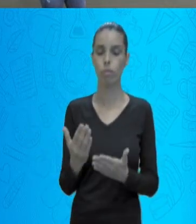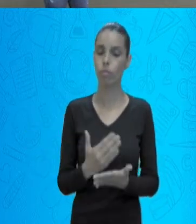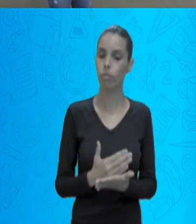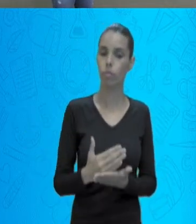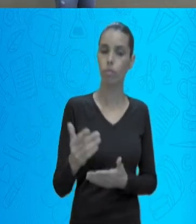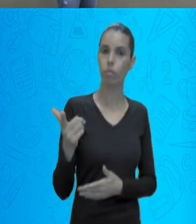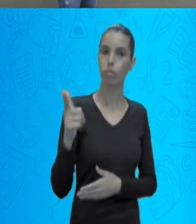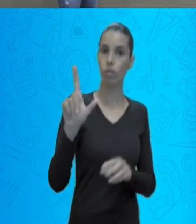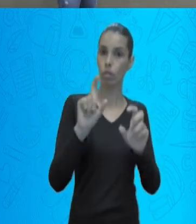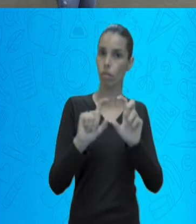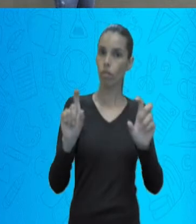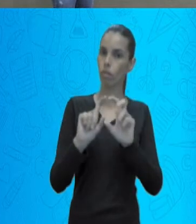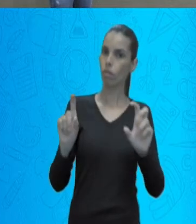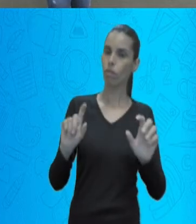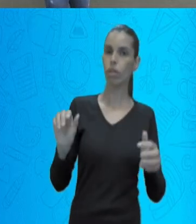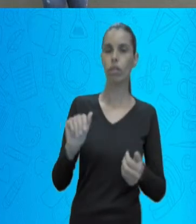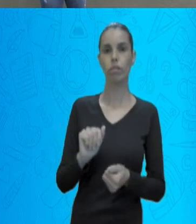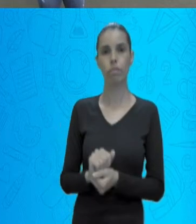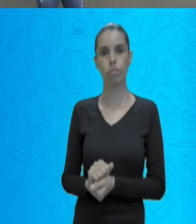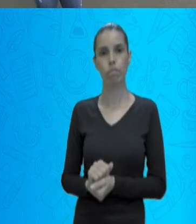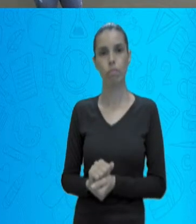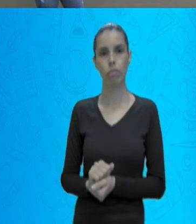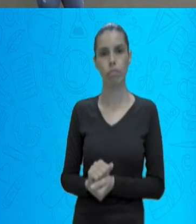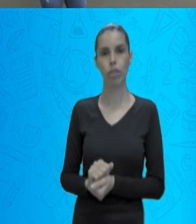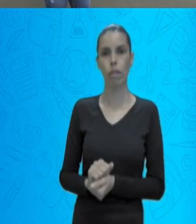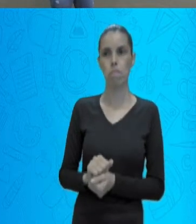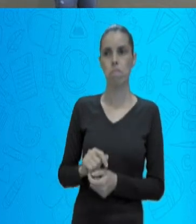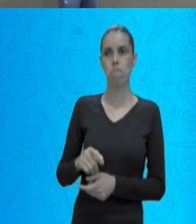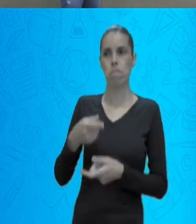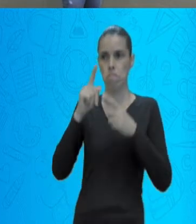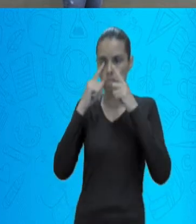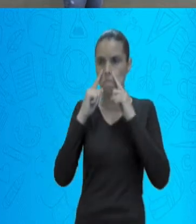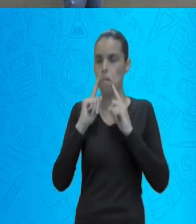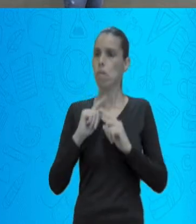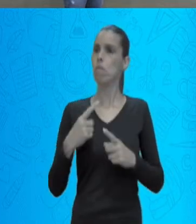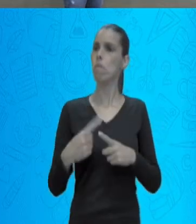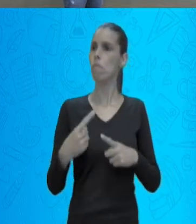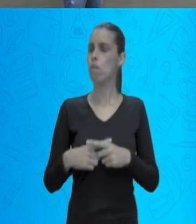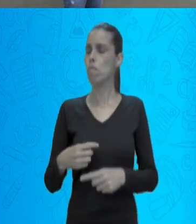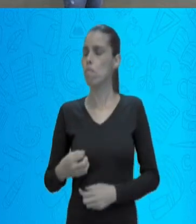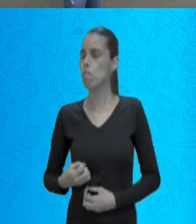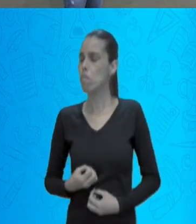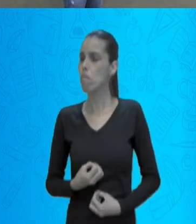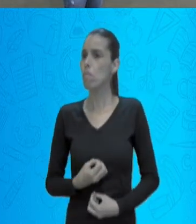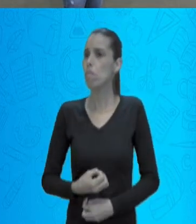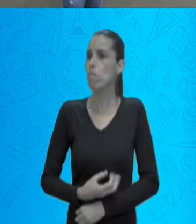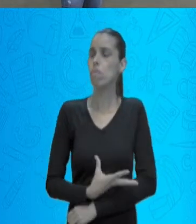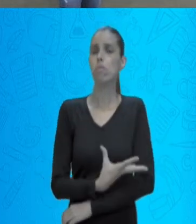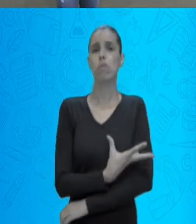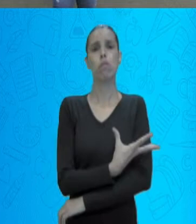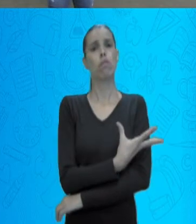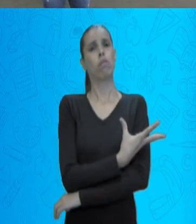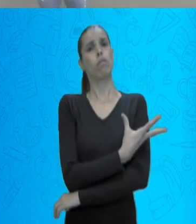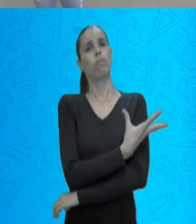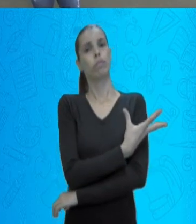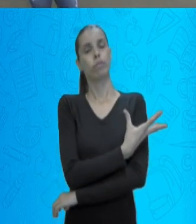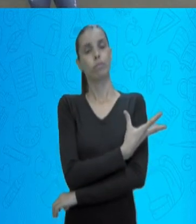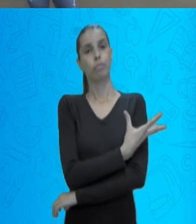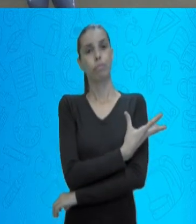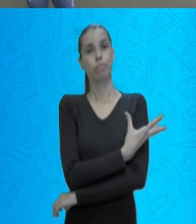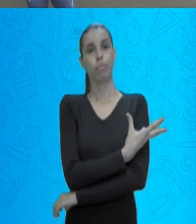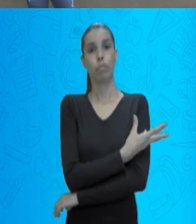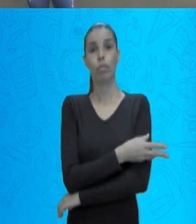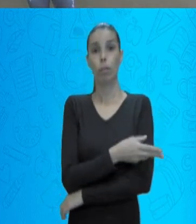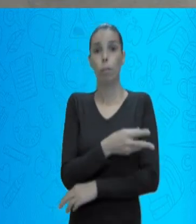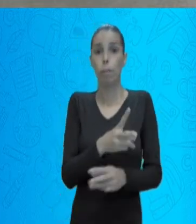ponto. Disse que era de emoção. Olha aqui, logo após o ponto, a letra